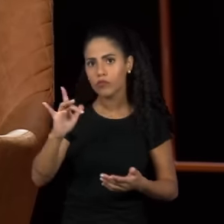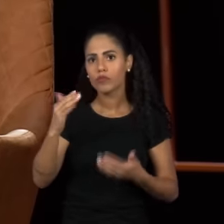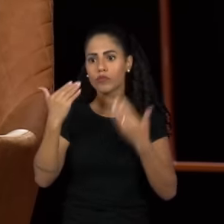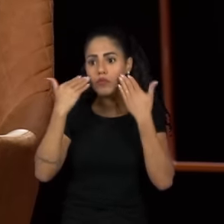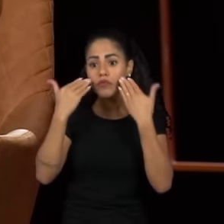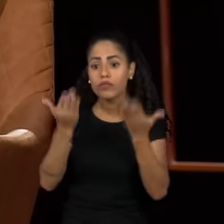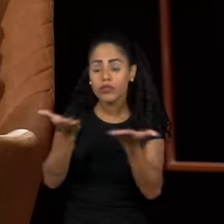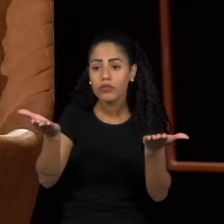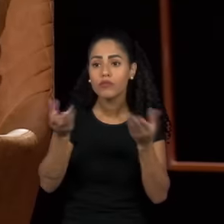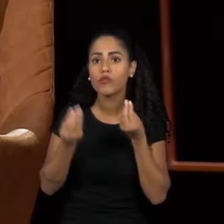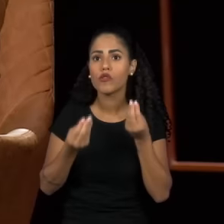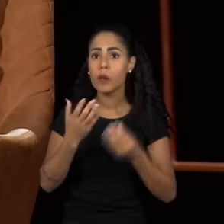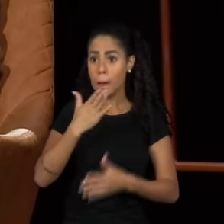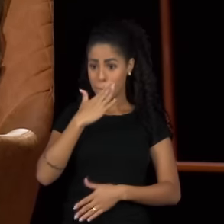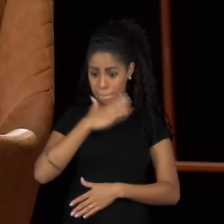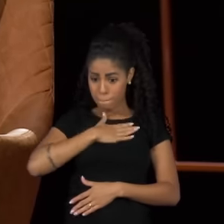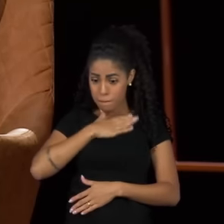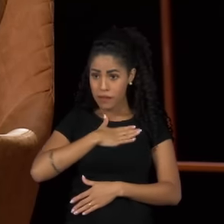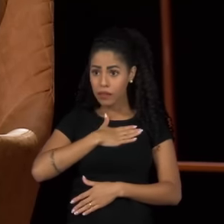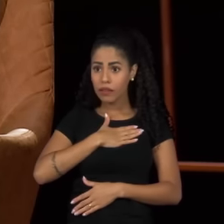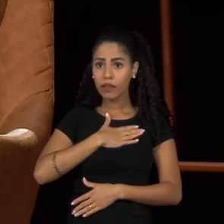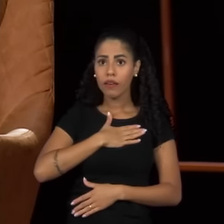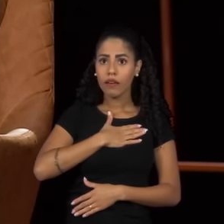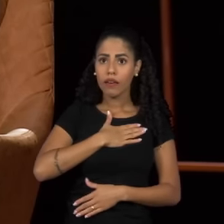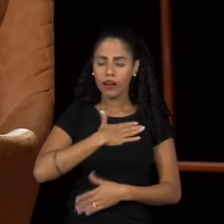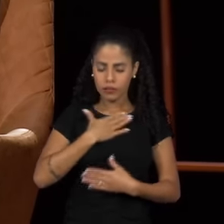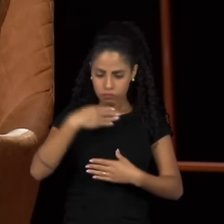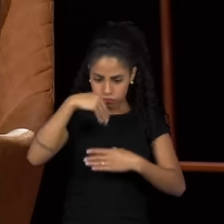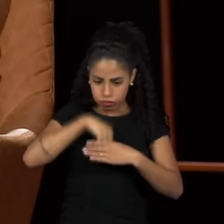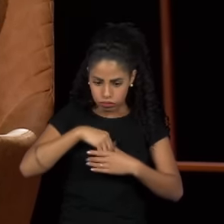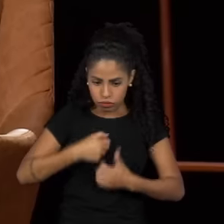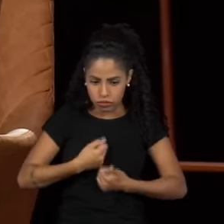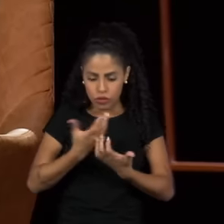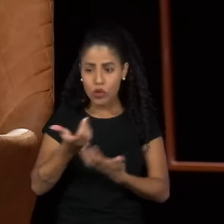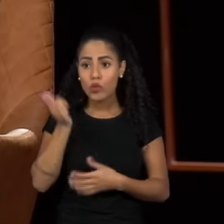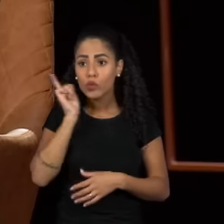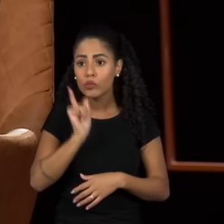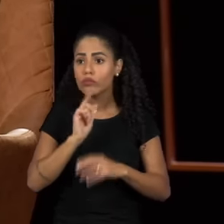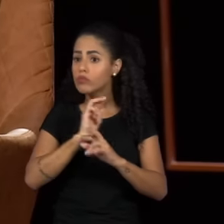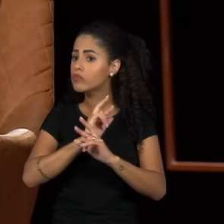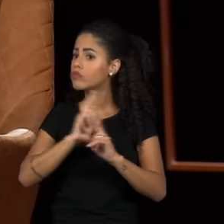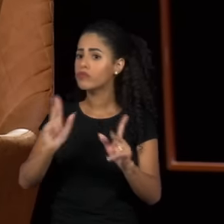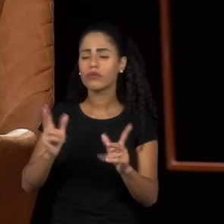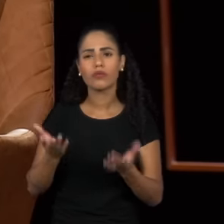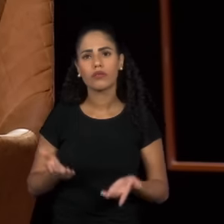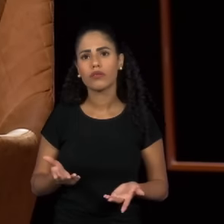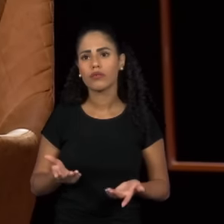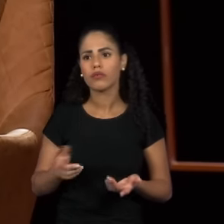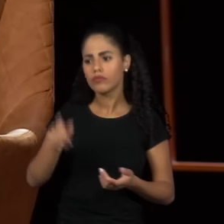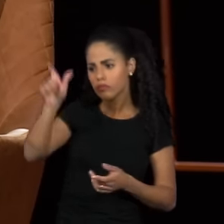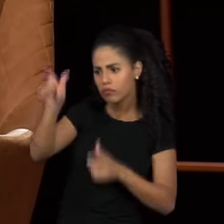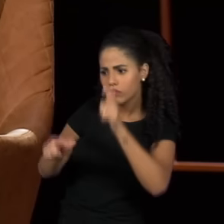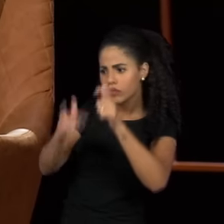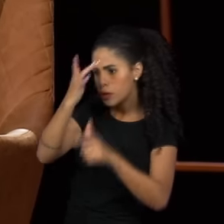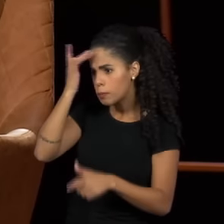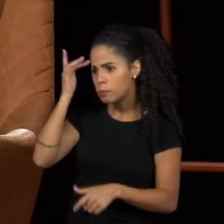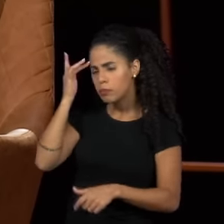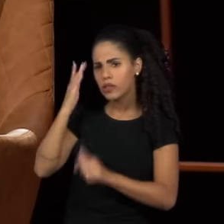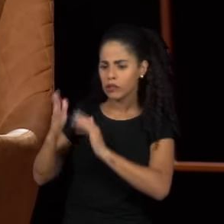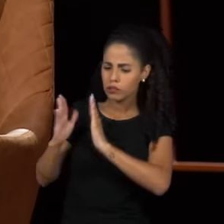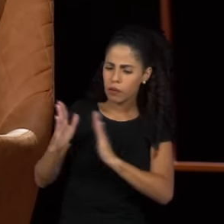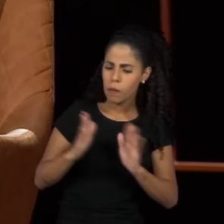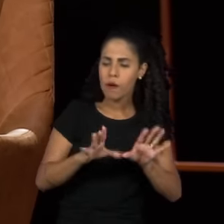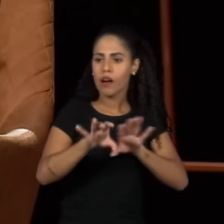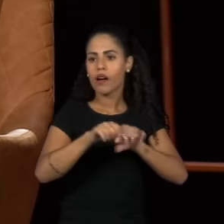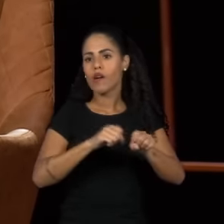o público, mas para mim, num lugar interno que eu digo, que é muito diferente. Ter eles como processo de